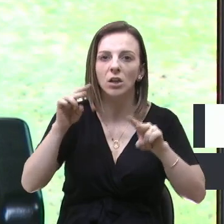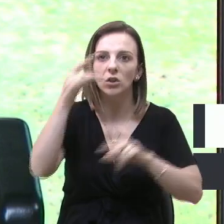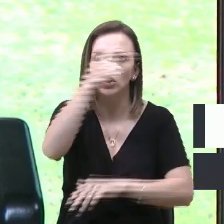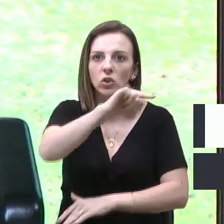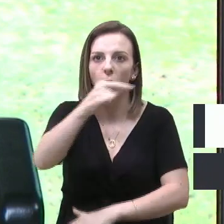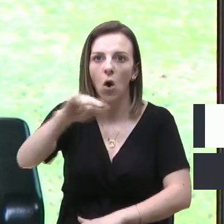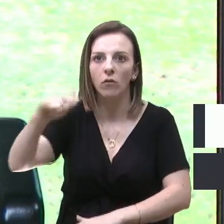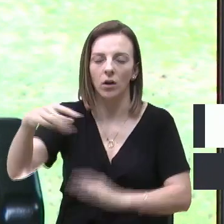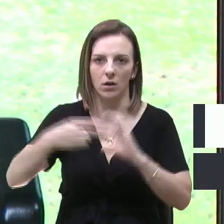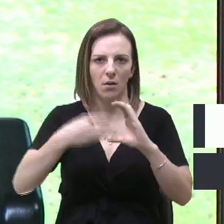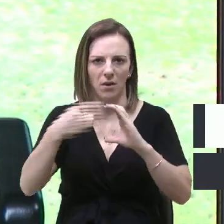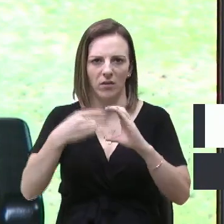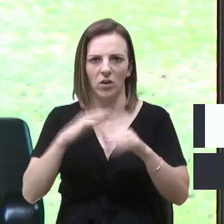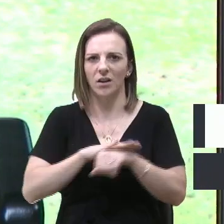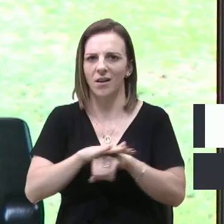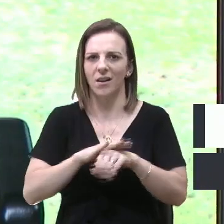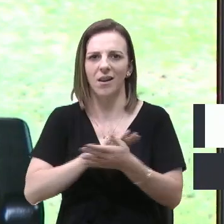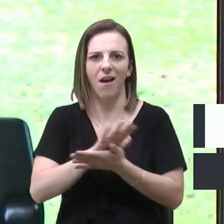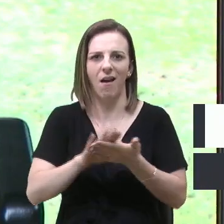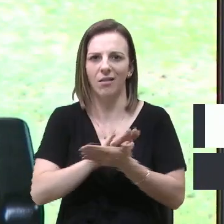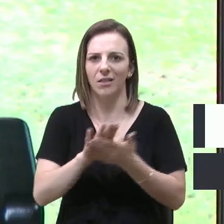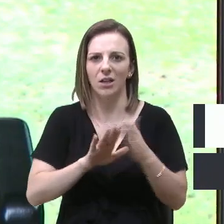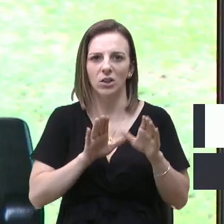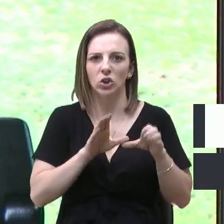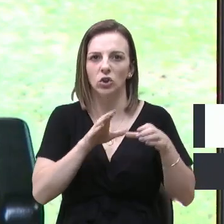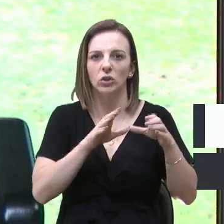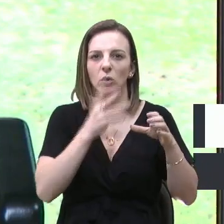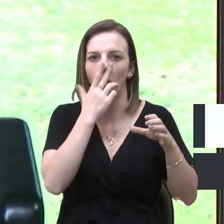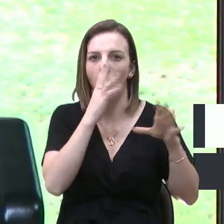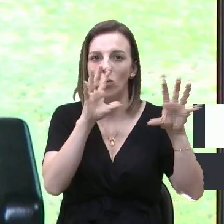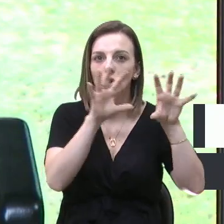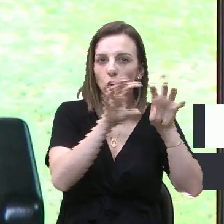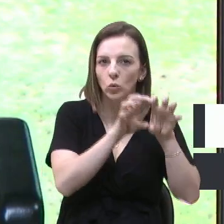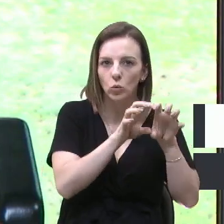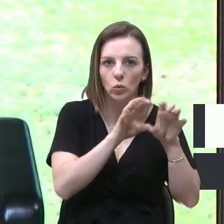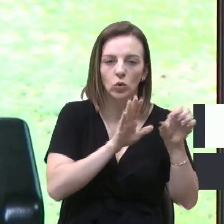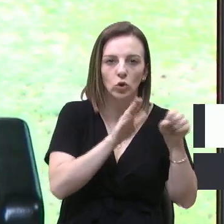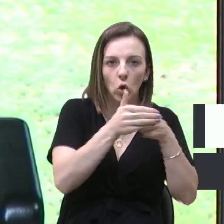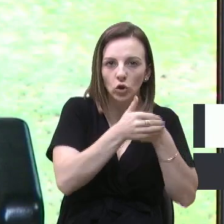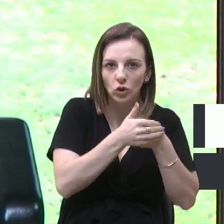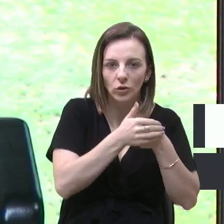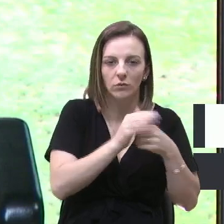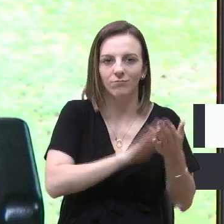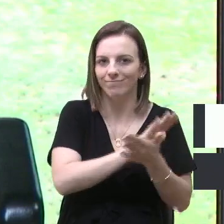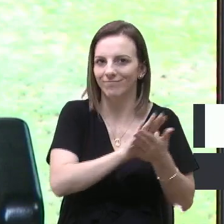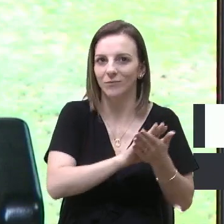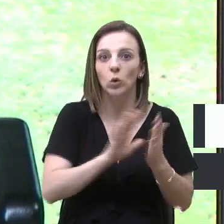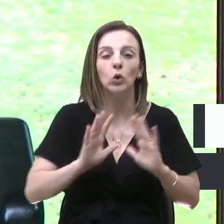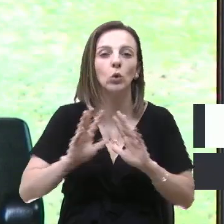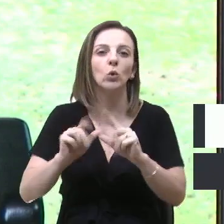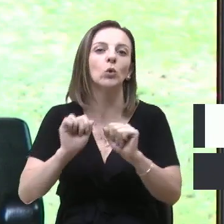noite. Nós fizemos tudo às claras. Então, é bom a gente deixar isso